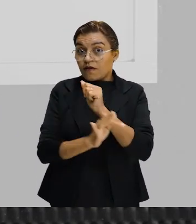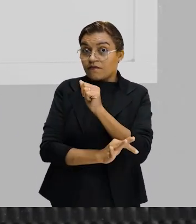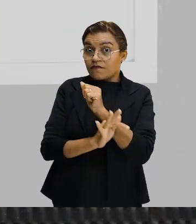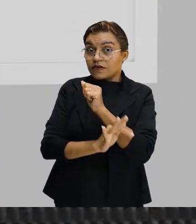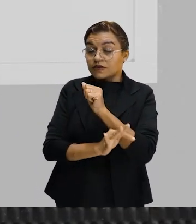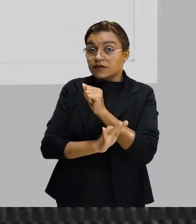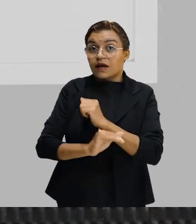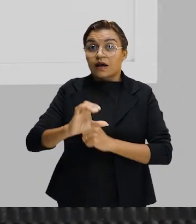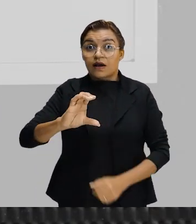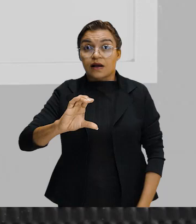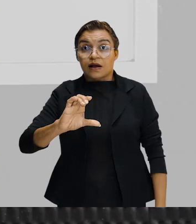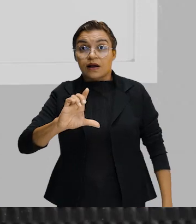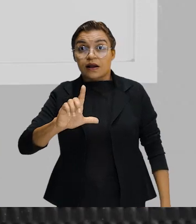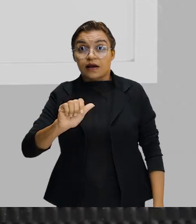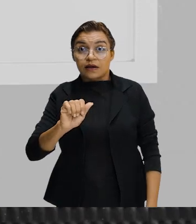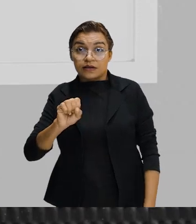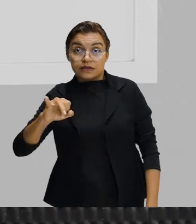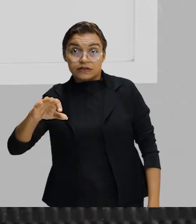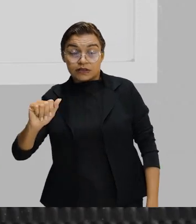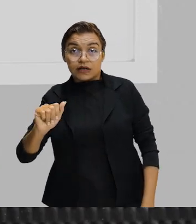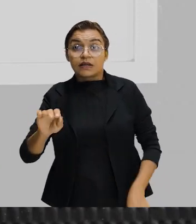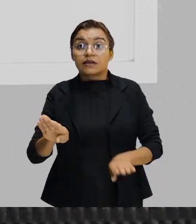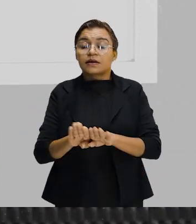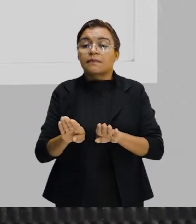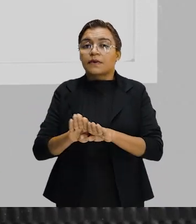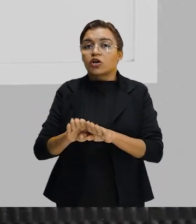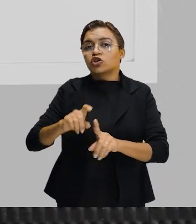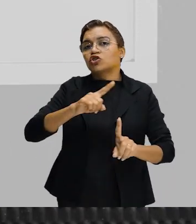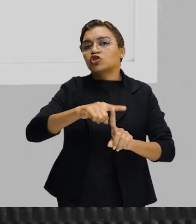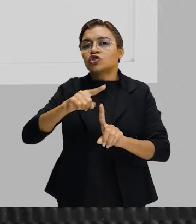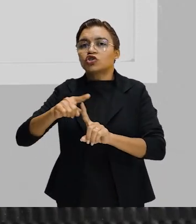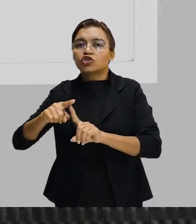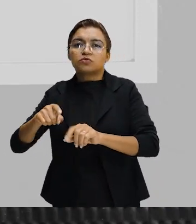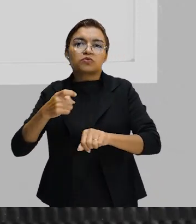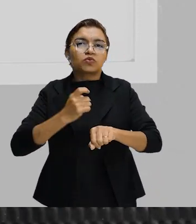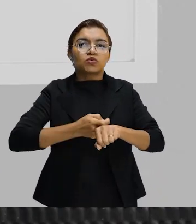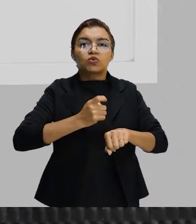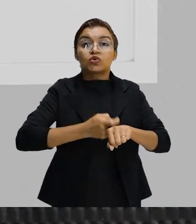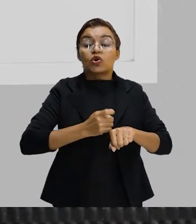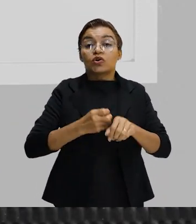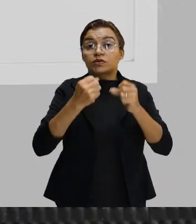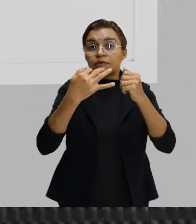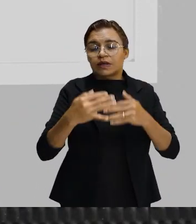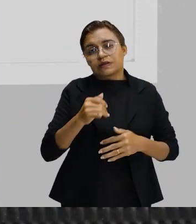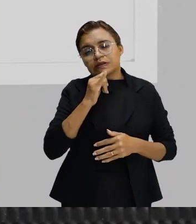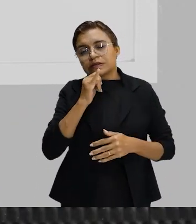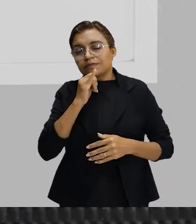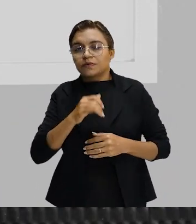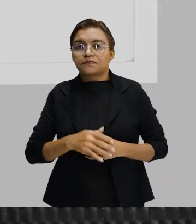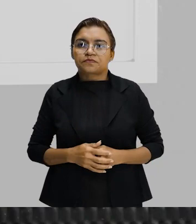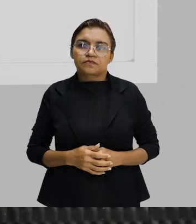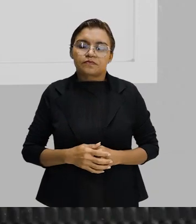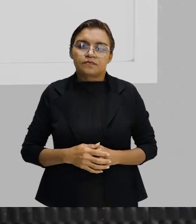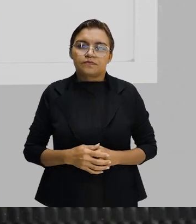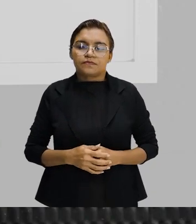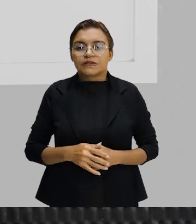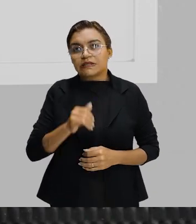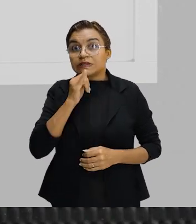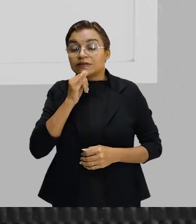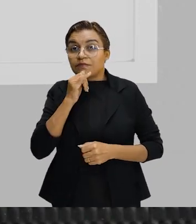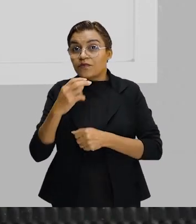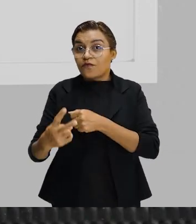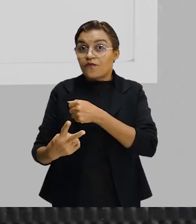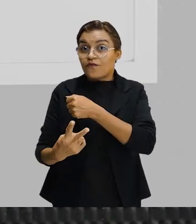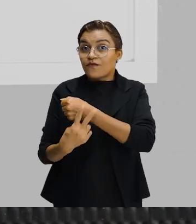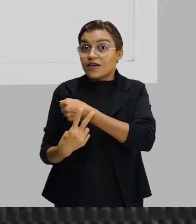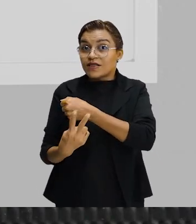falando, e também depende do sólido que nós estamos falando. Porque você pode dizer, professor, e um pedaço de vidro, por exemplo,